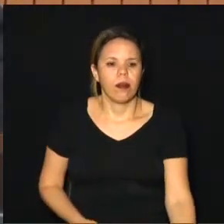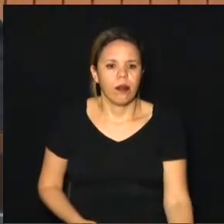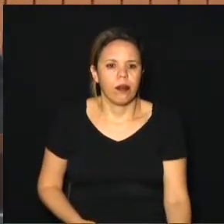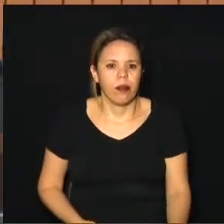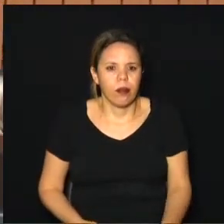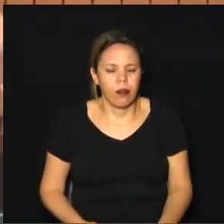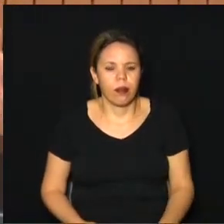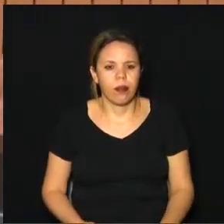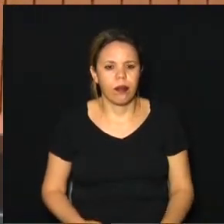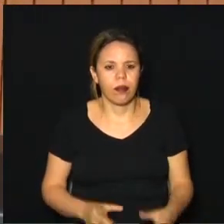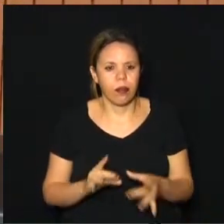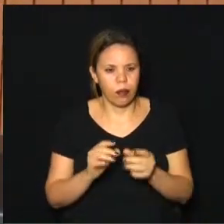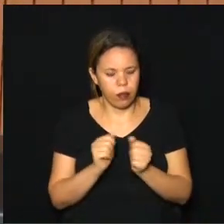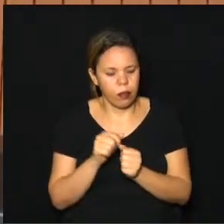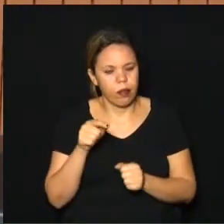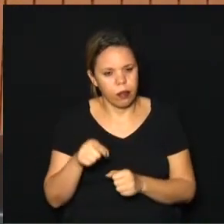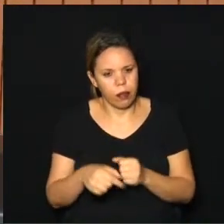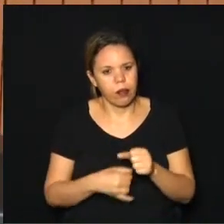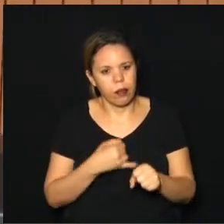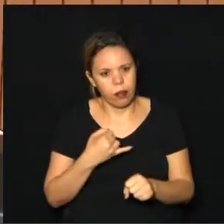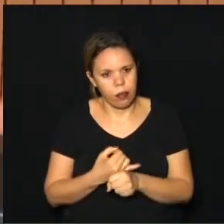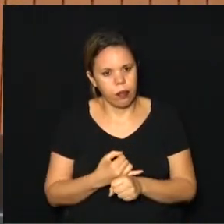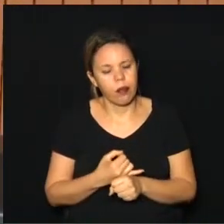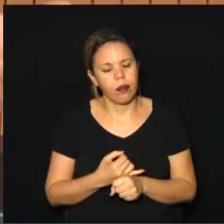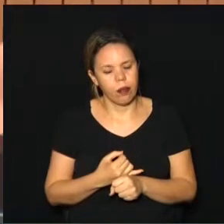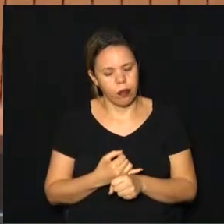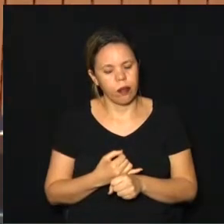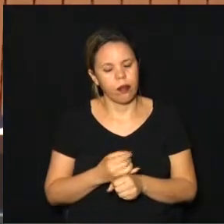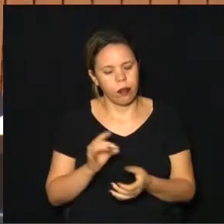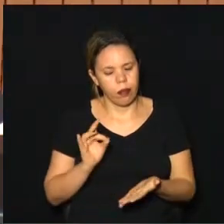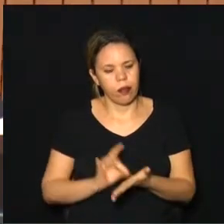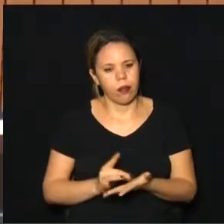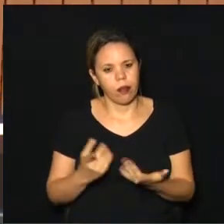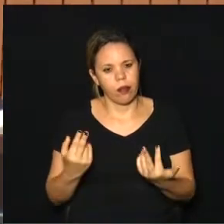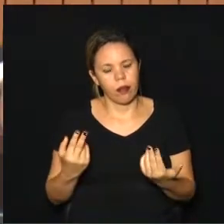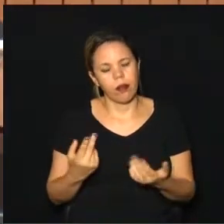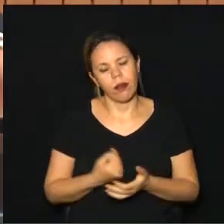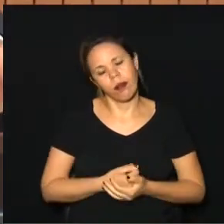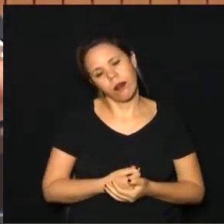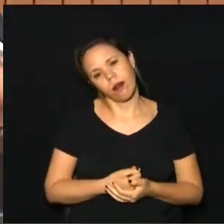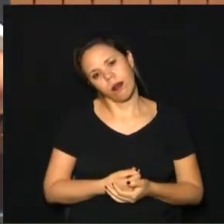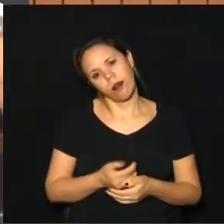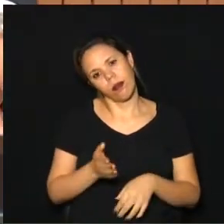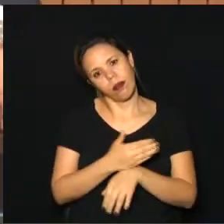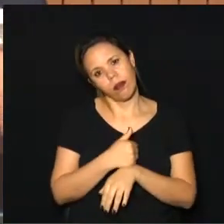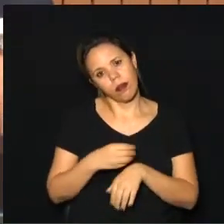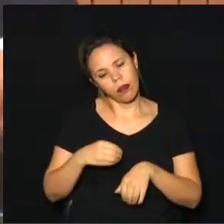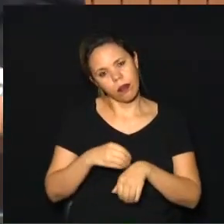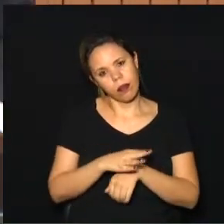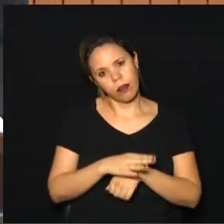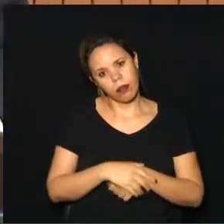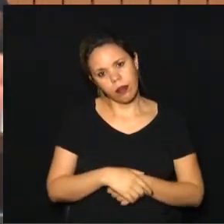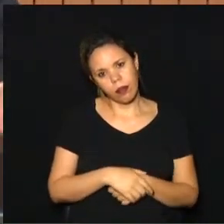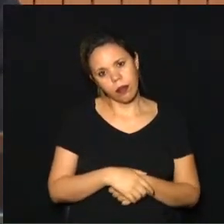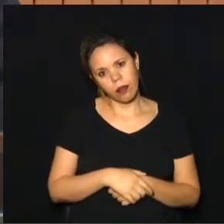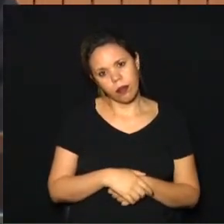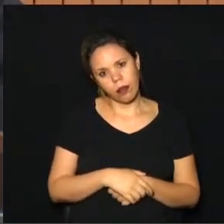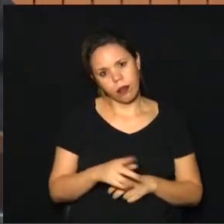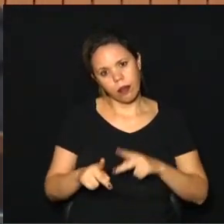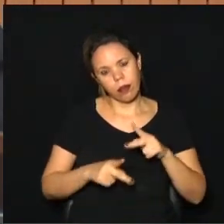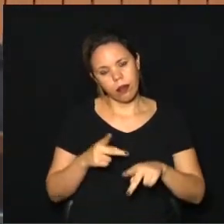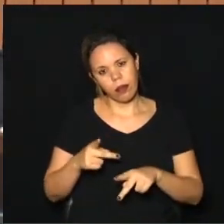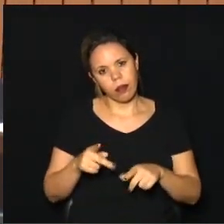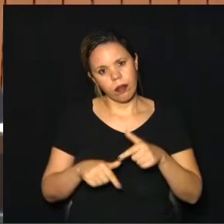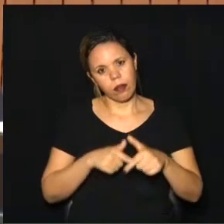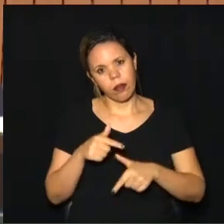juntos dessa forma que, enfim, é eficaz do mesmo jeito. Então, antes de passar aqui a palavra para o pessoal da